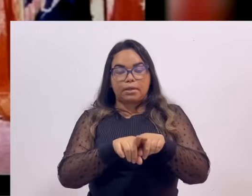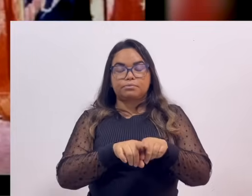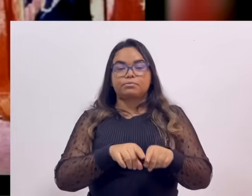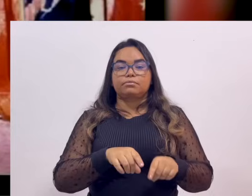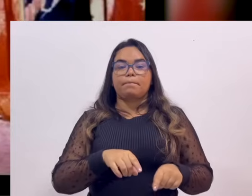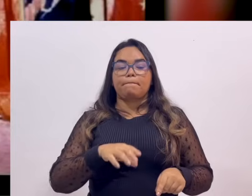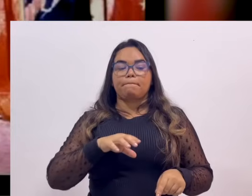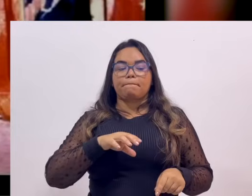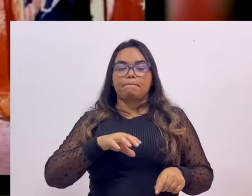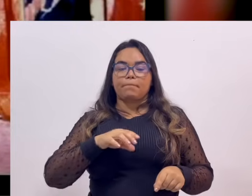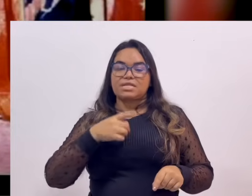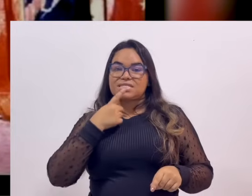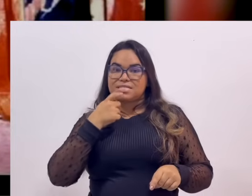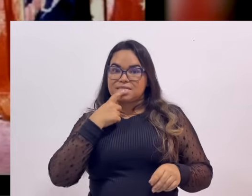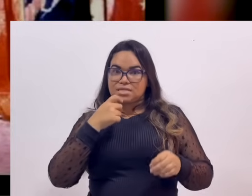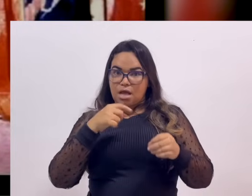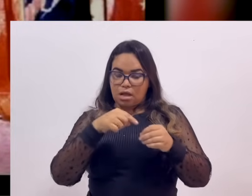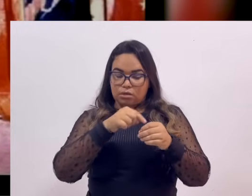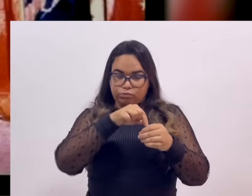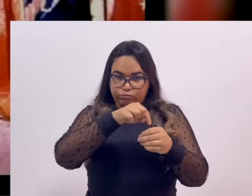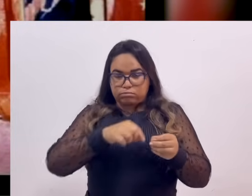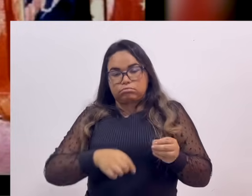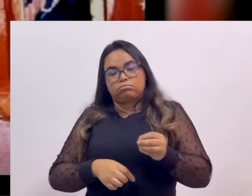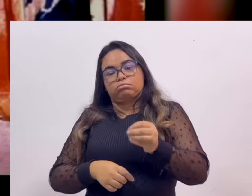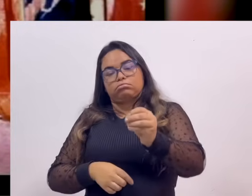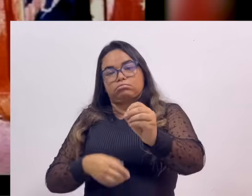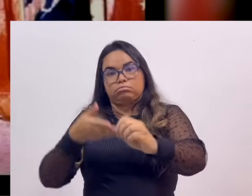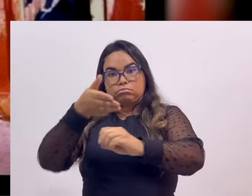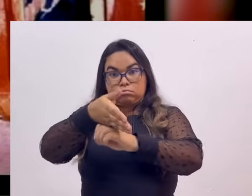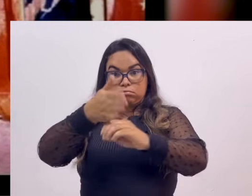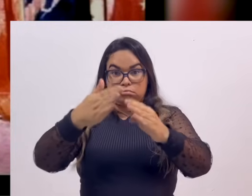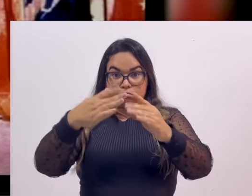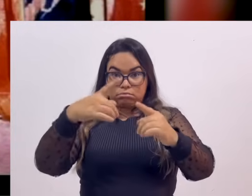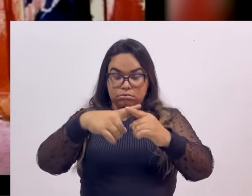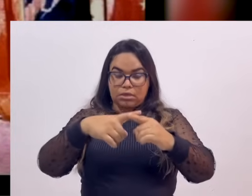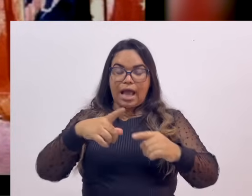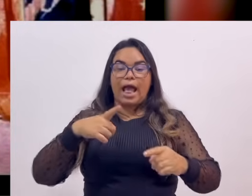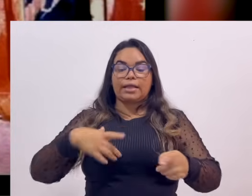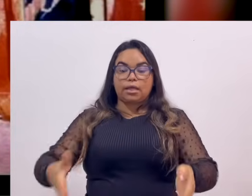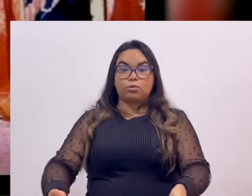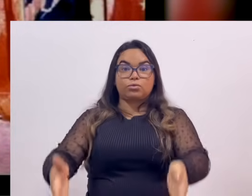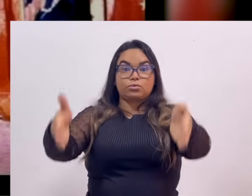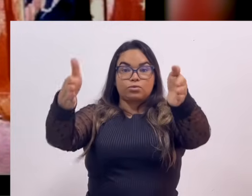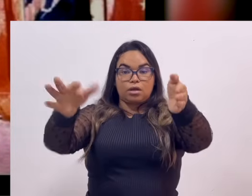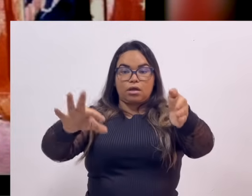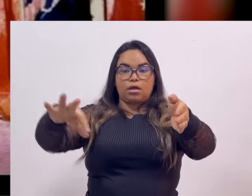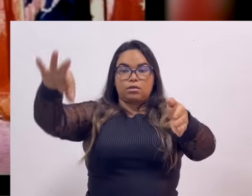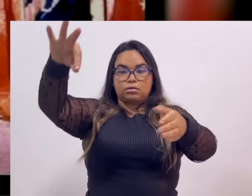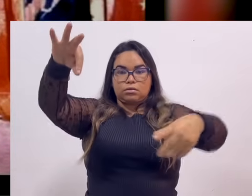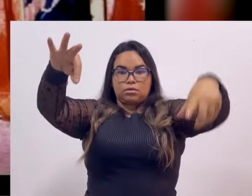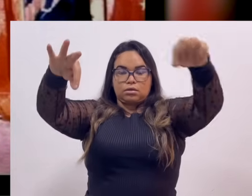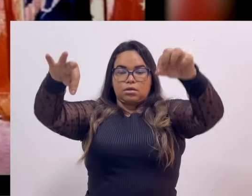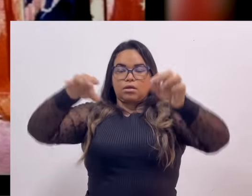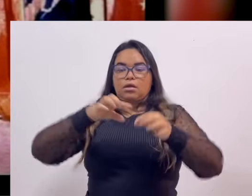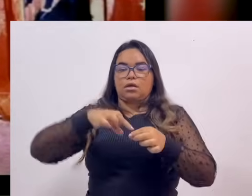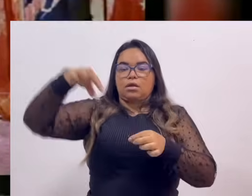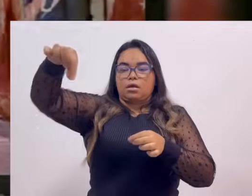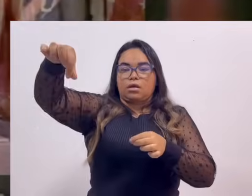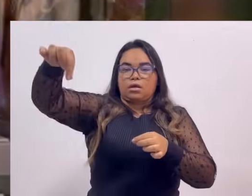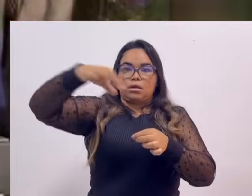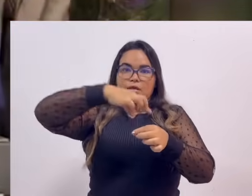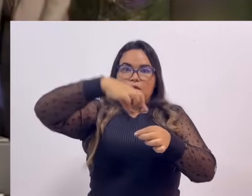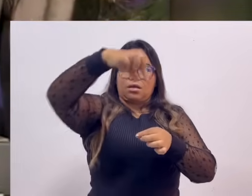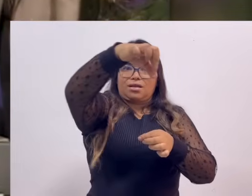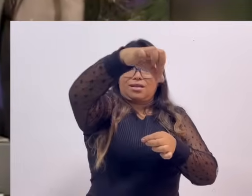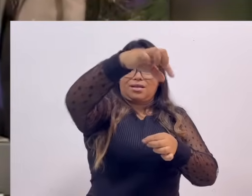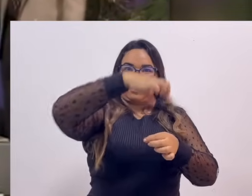aquele sangue e o levava para o santuário diariamente e o colocava nas pontas do altar assim um símbolo